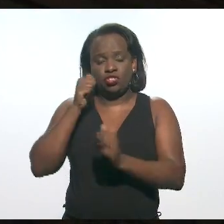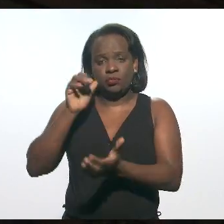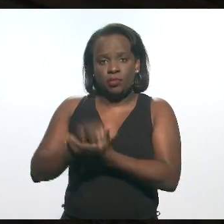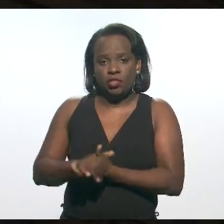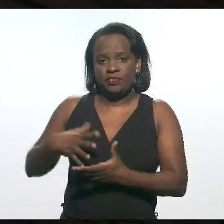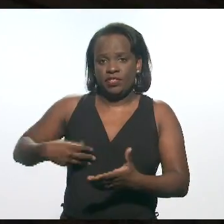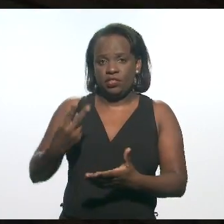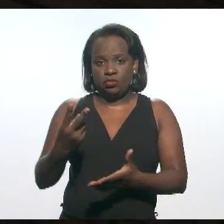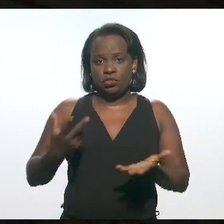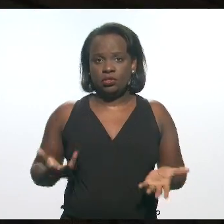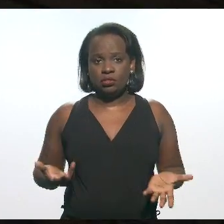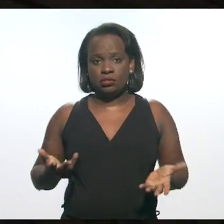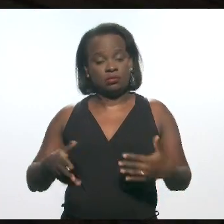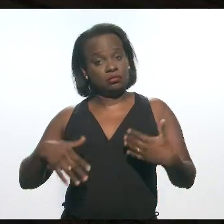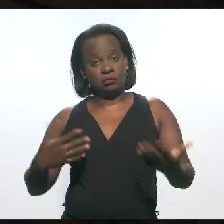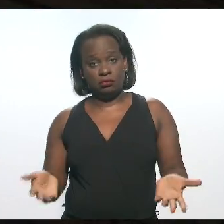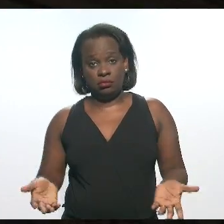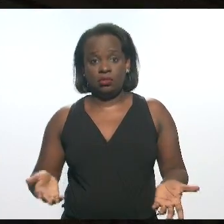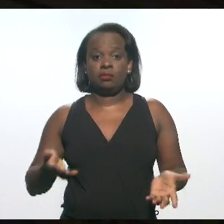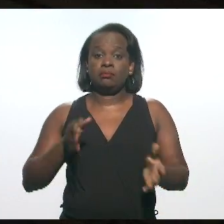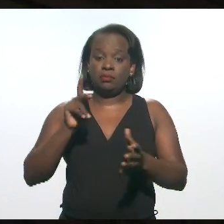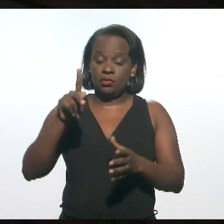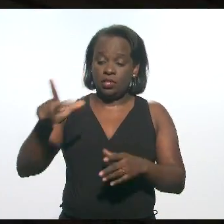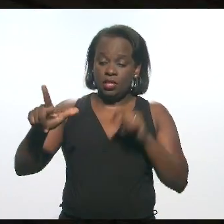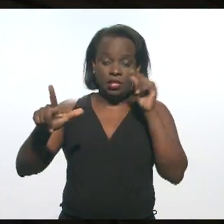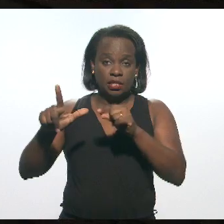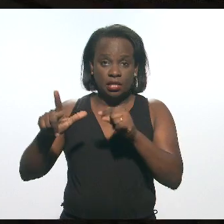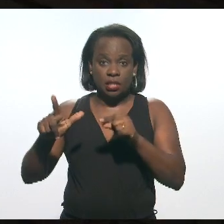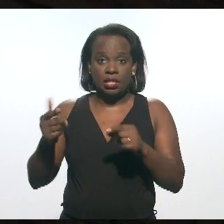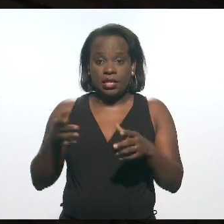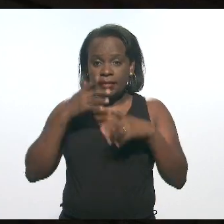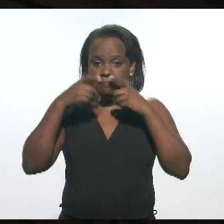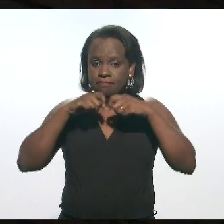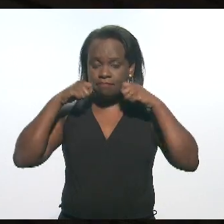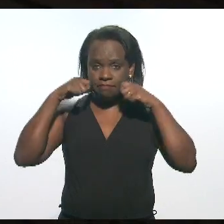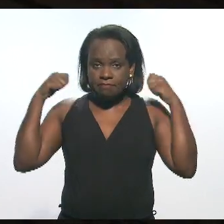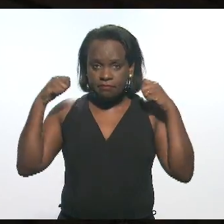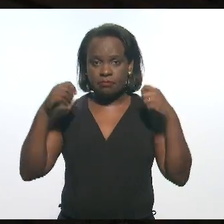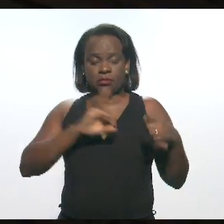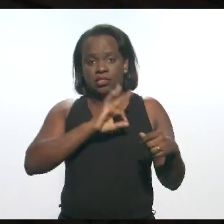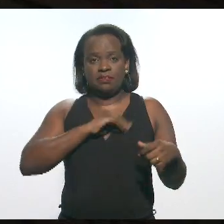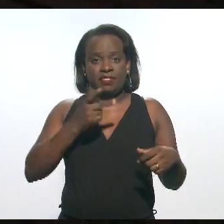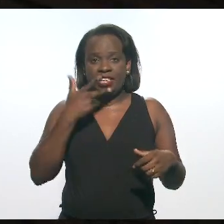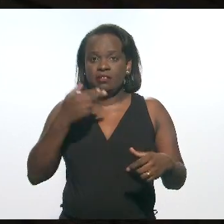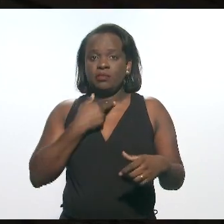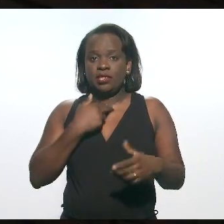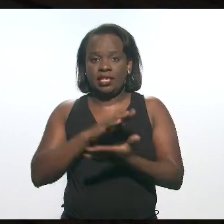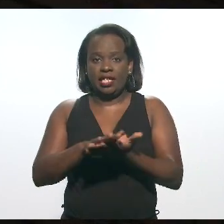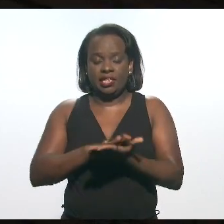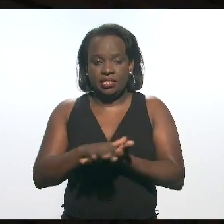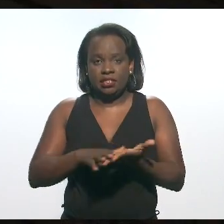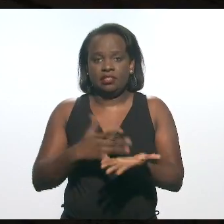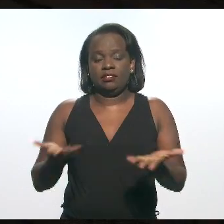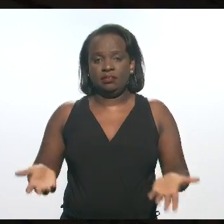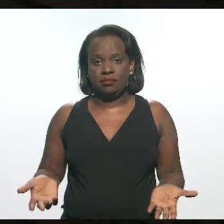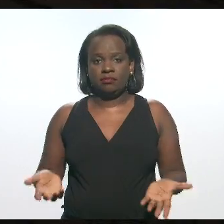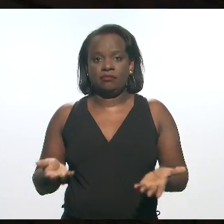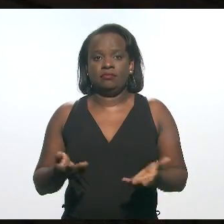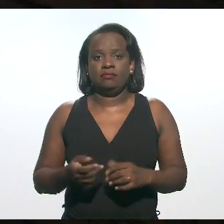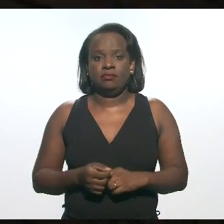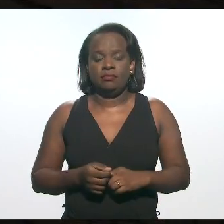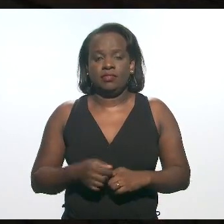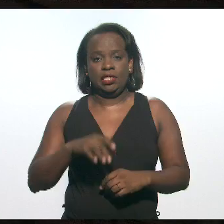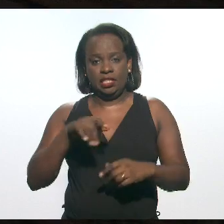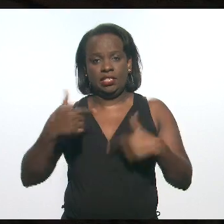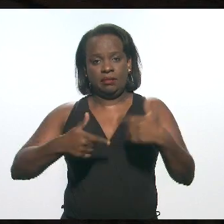esposa e das minhas filhas ou seja um projeto que amor taça o policial militar o agente da segurança